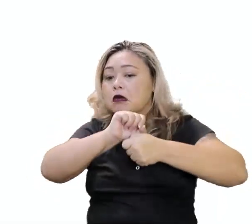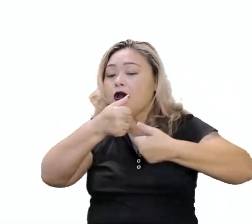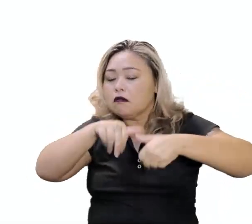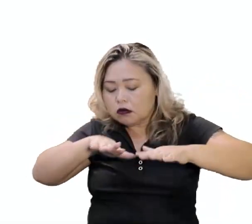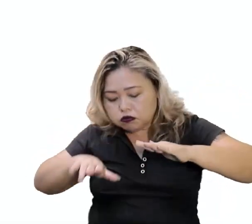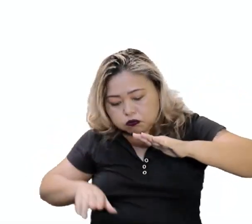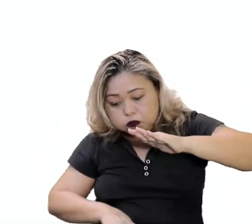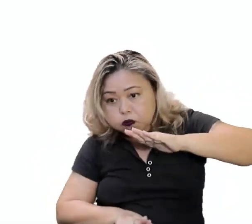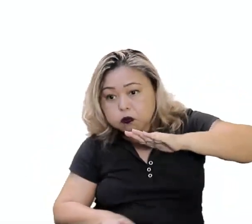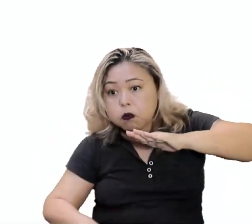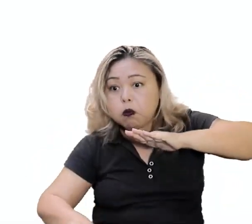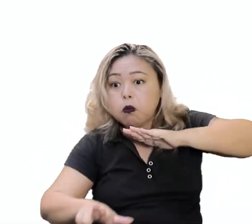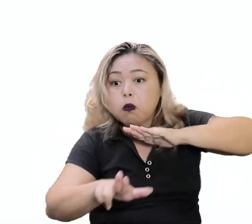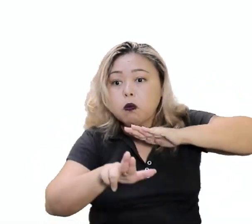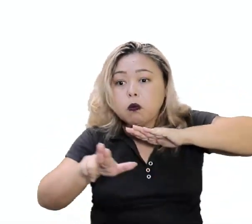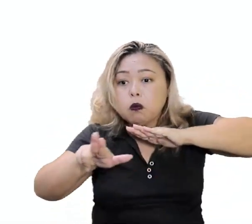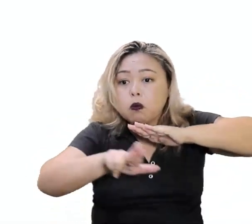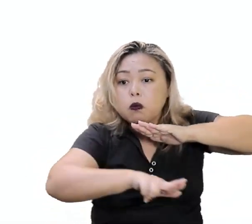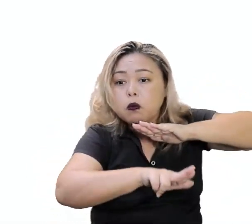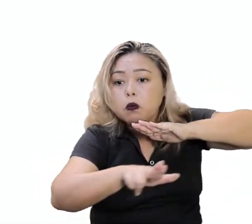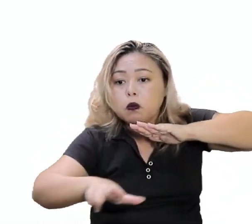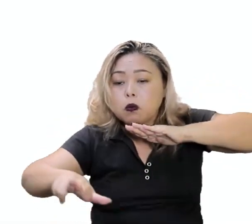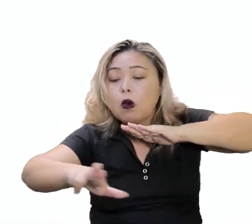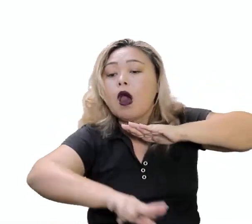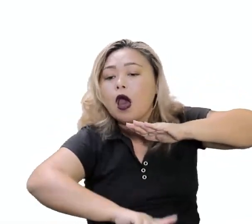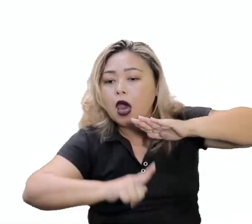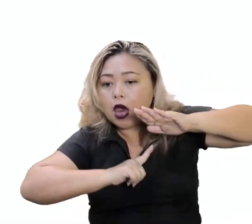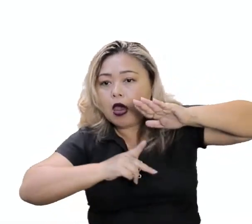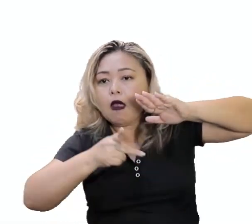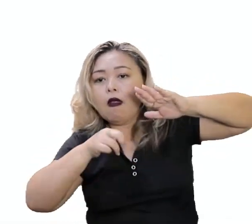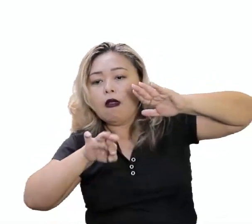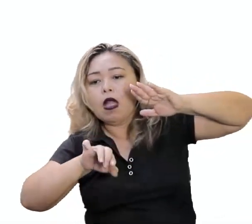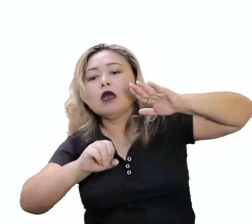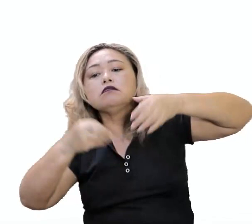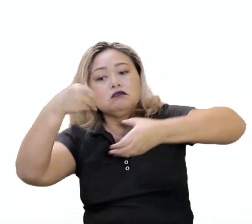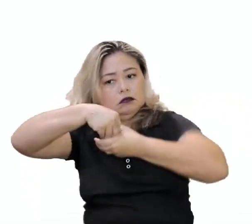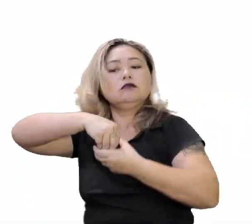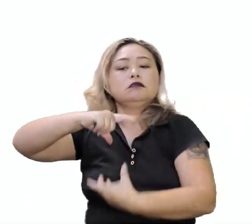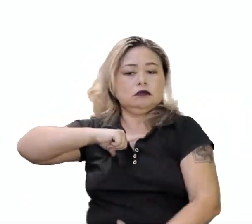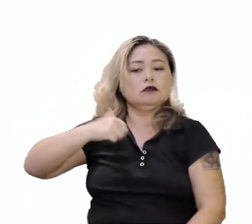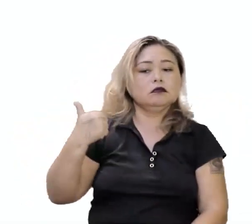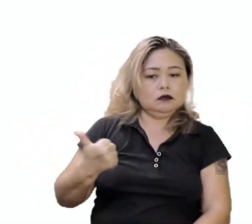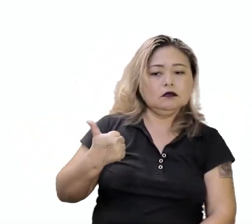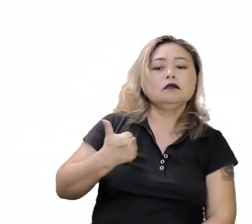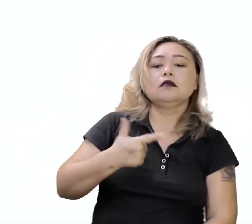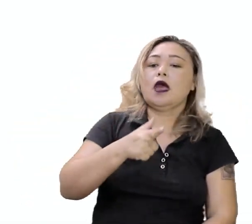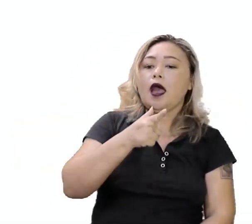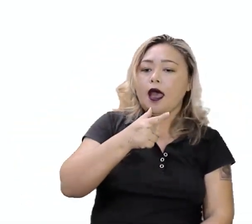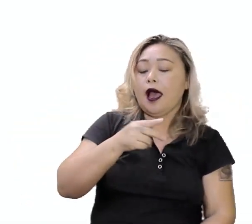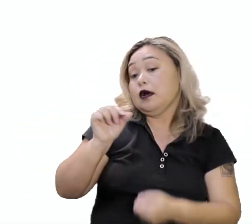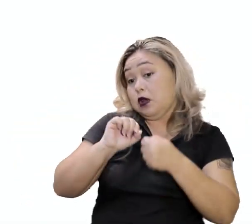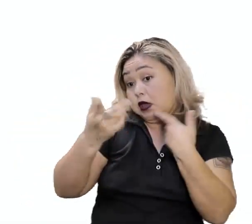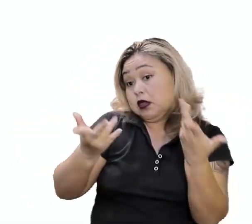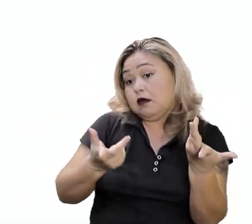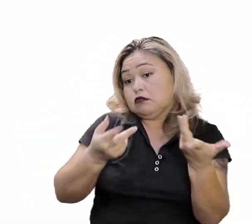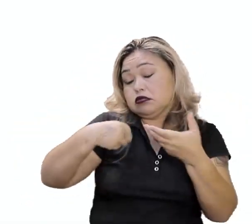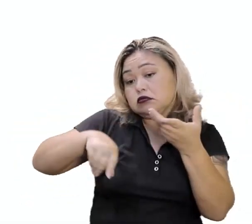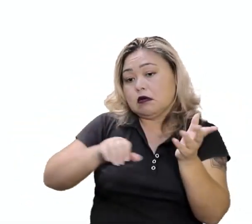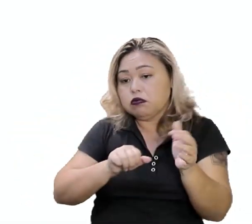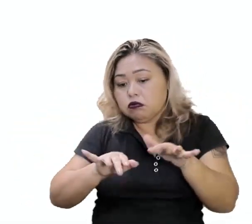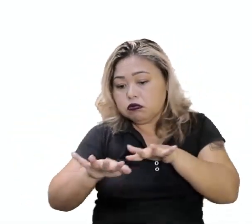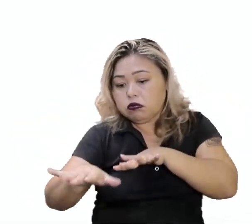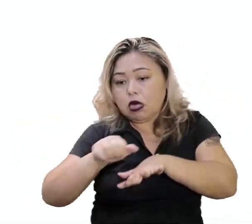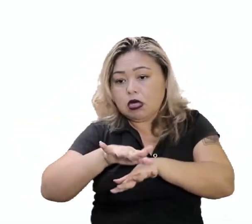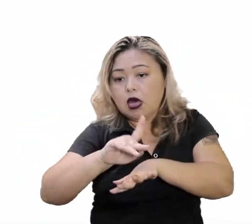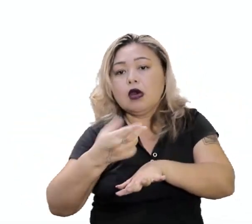se rastejar lá no solo. Região bentônica, poríferos e quinidários estão incluídos aí, tá? As águas vivas, no caso dos quinidários,